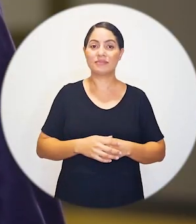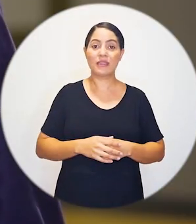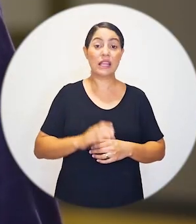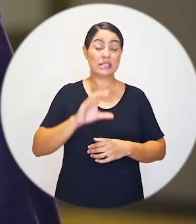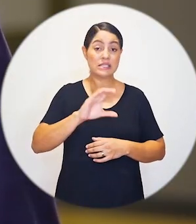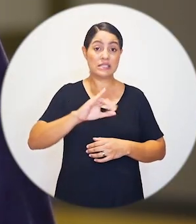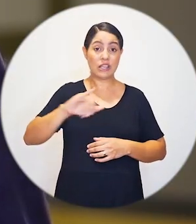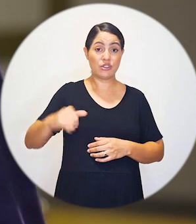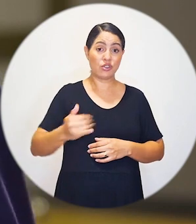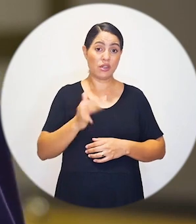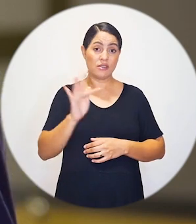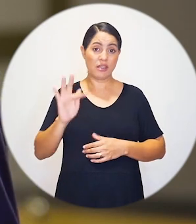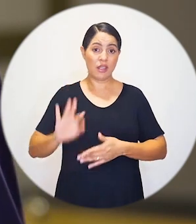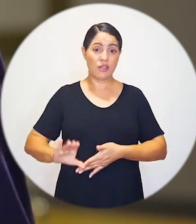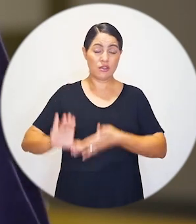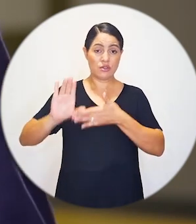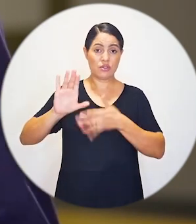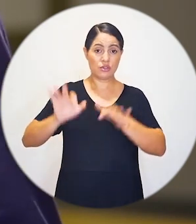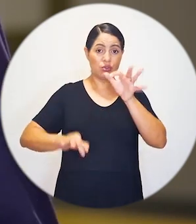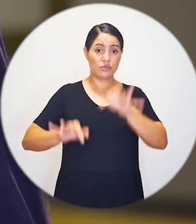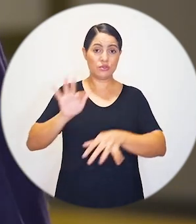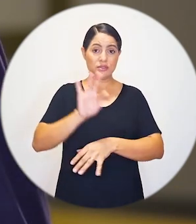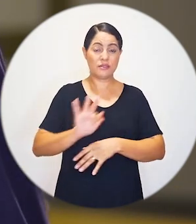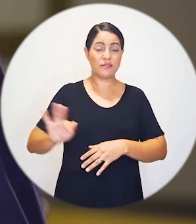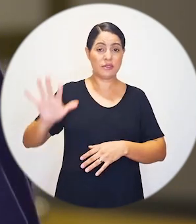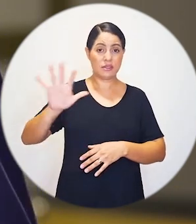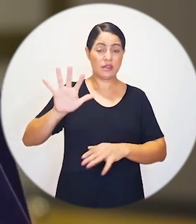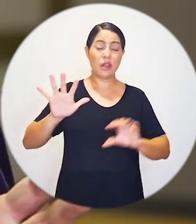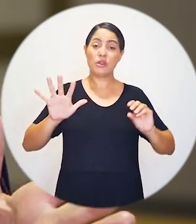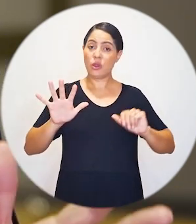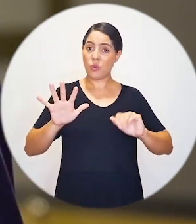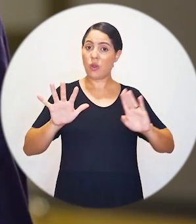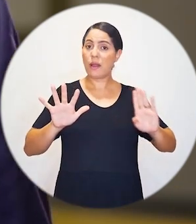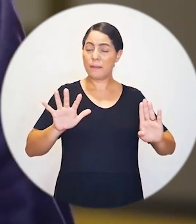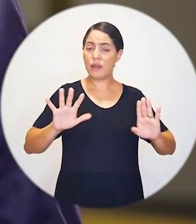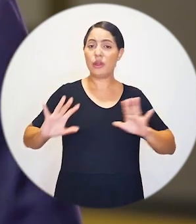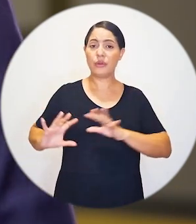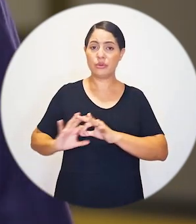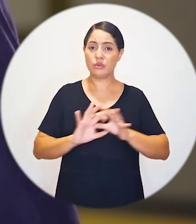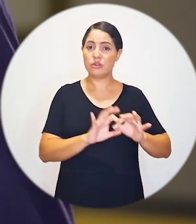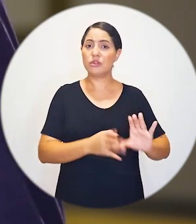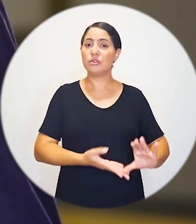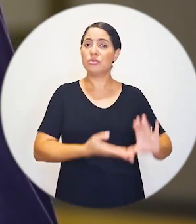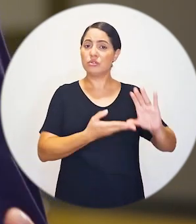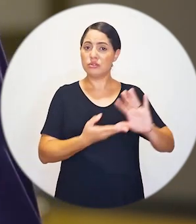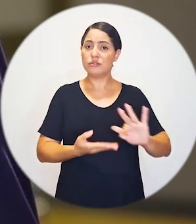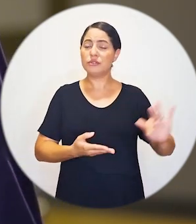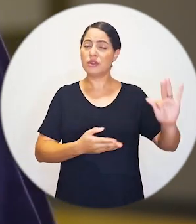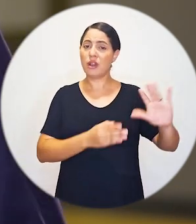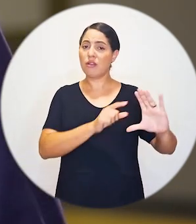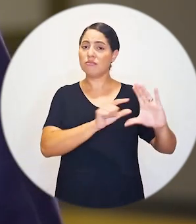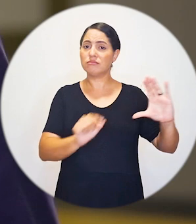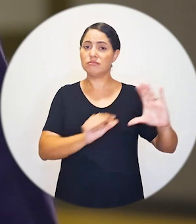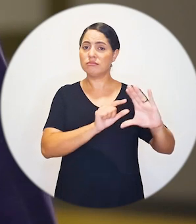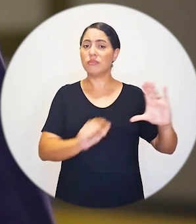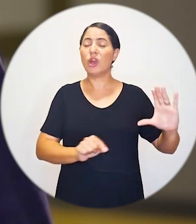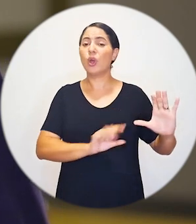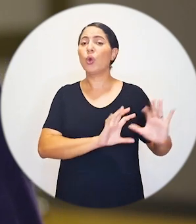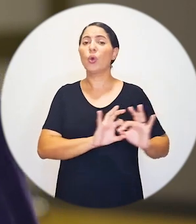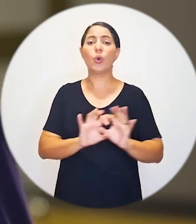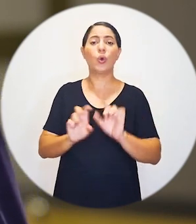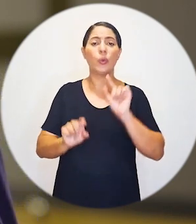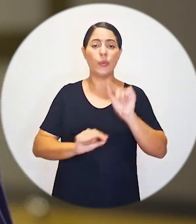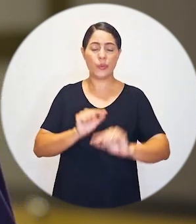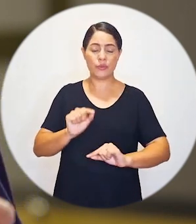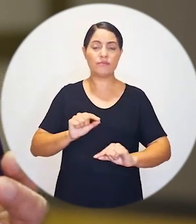CJF, Conselho da Justiça Federal, aprovou um pleito da OAB Santa Catarina, junto com a OAB Nacional, para a criação de 8 varas federais em